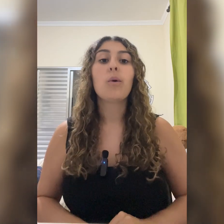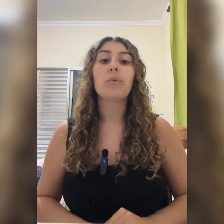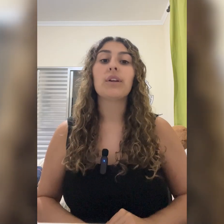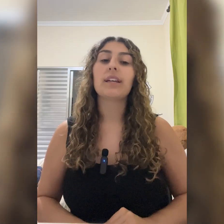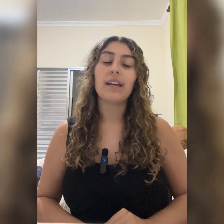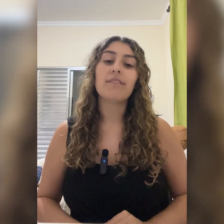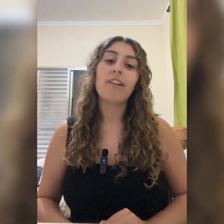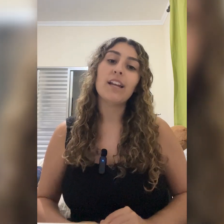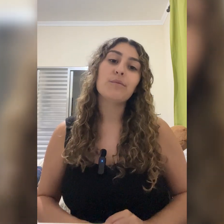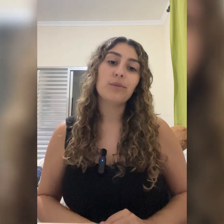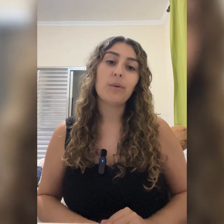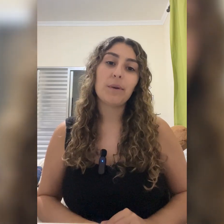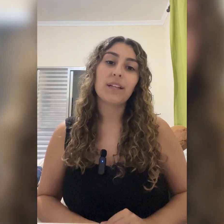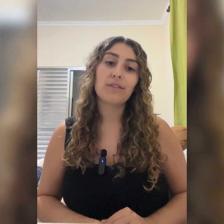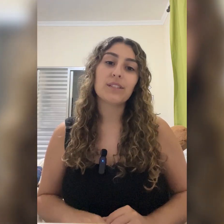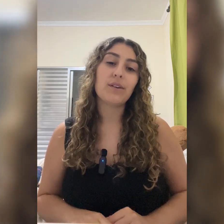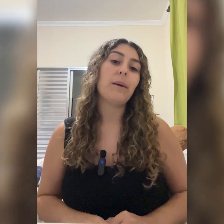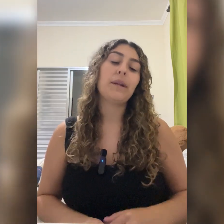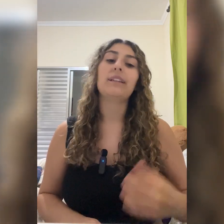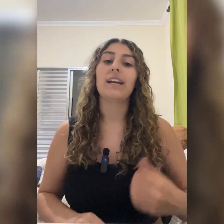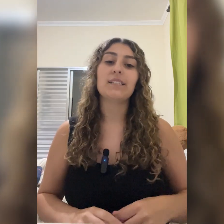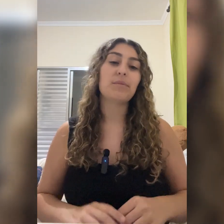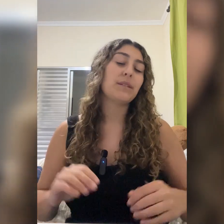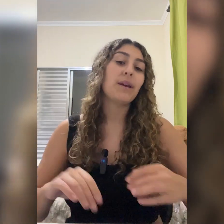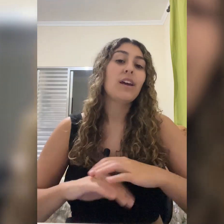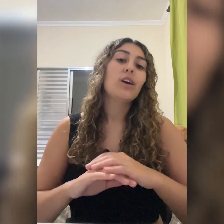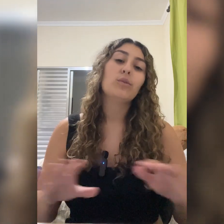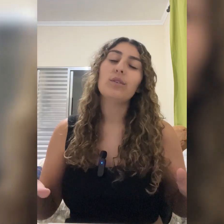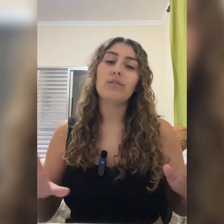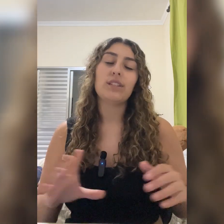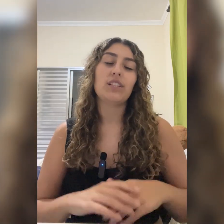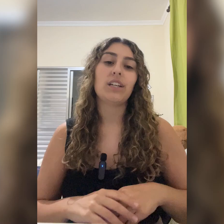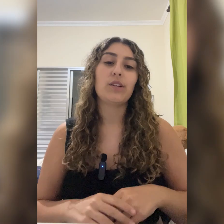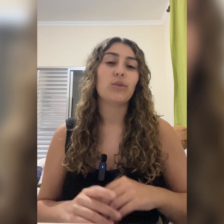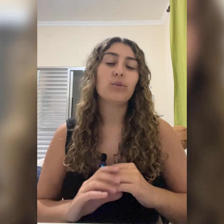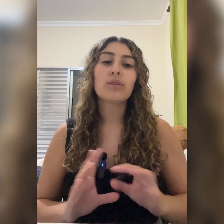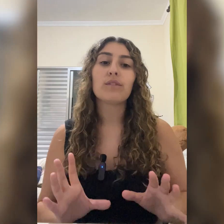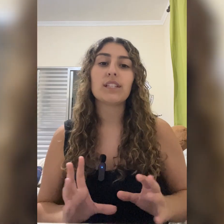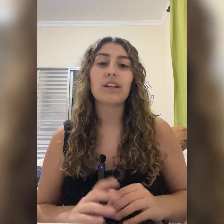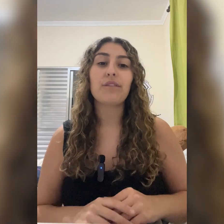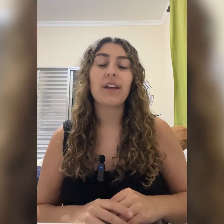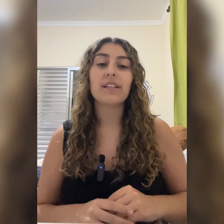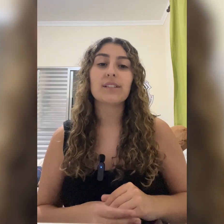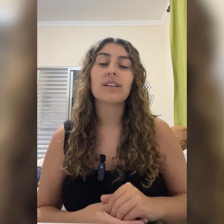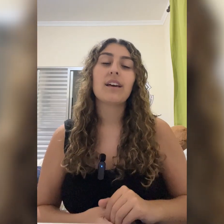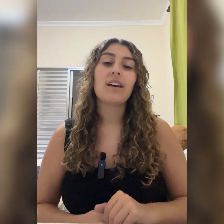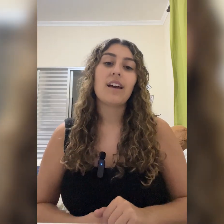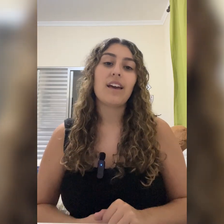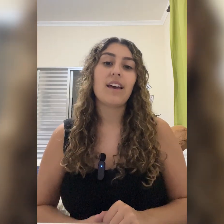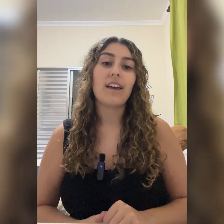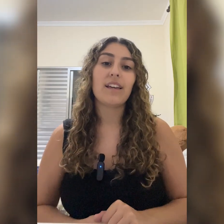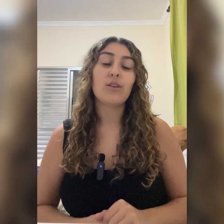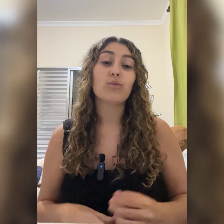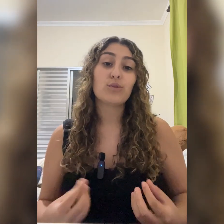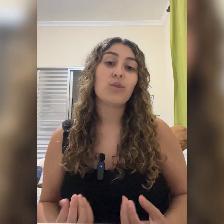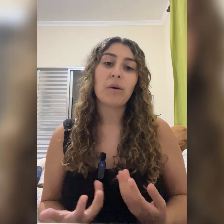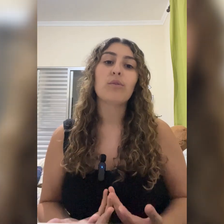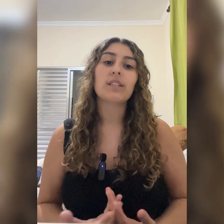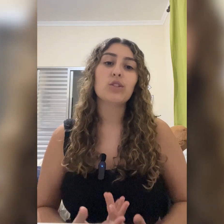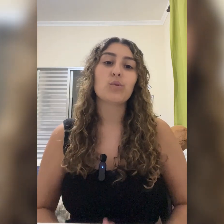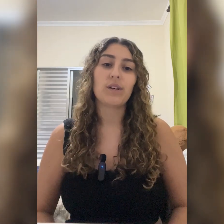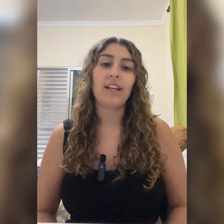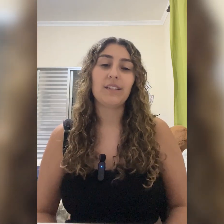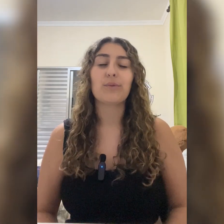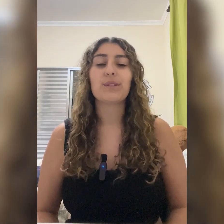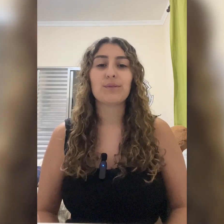desistam, porque vale muito a pena você olhar para trás e perceber tudo que você já criou, tudo que você já fez e construir uma